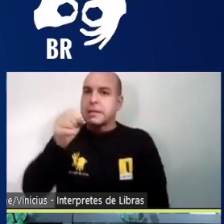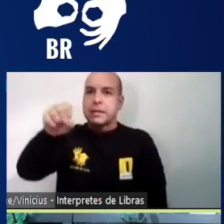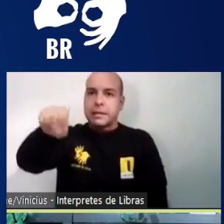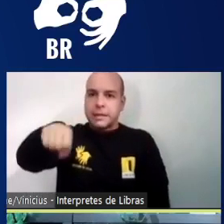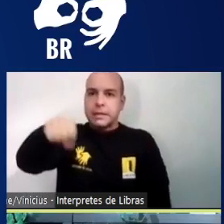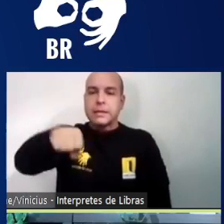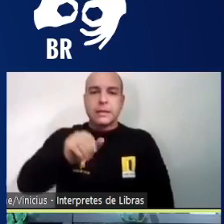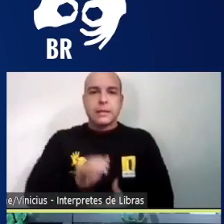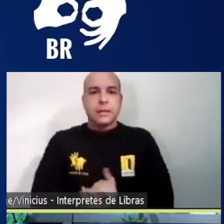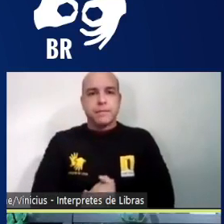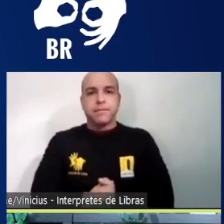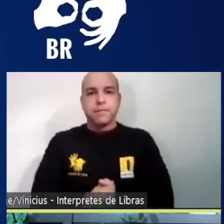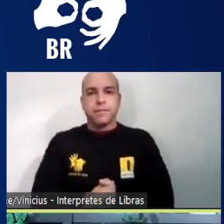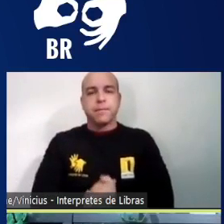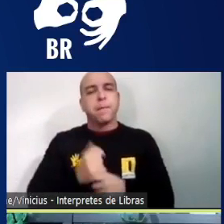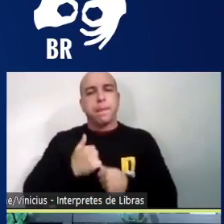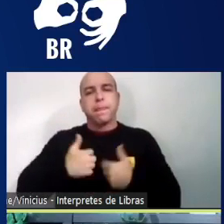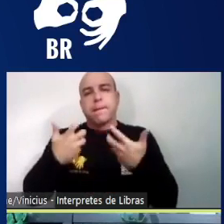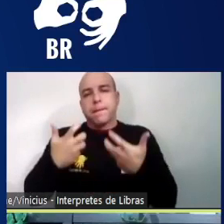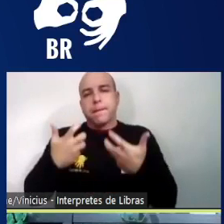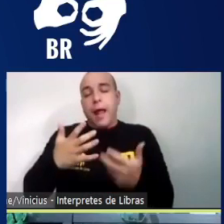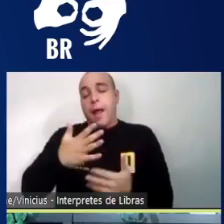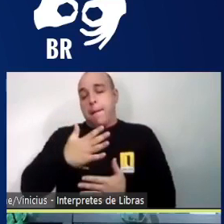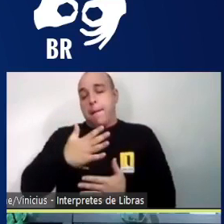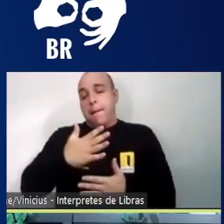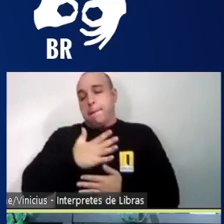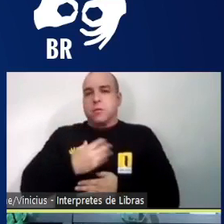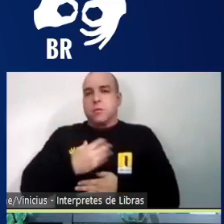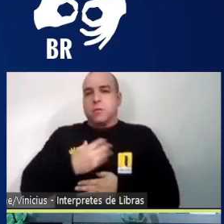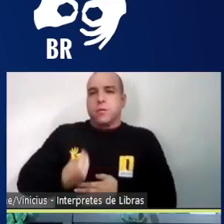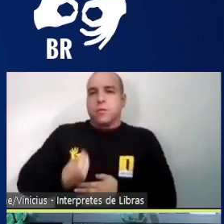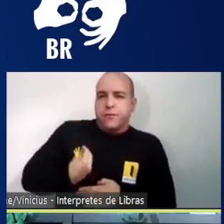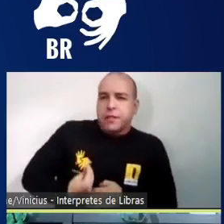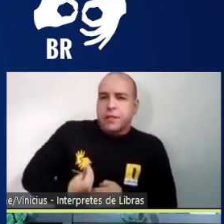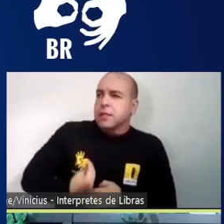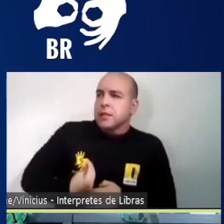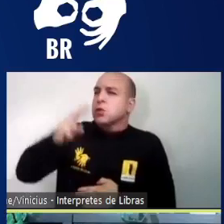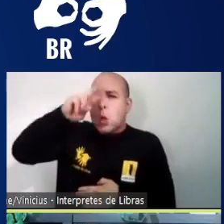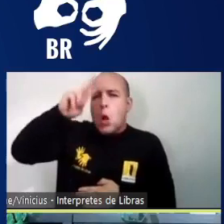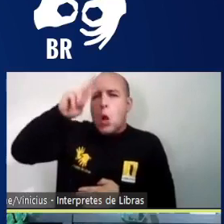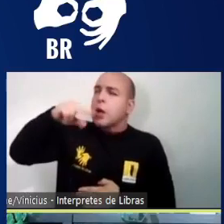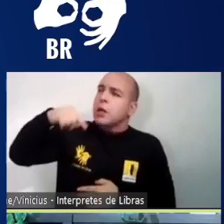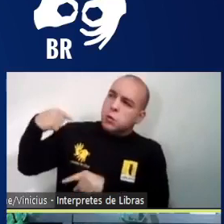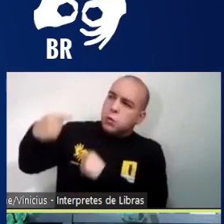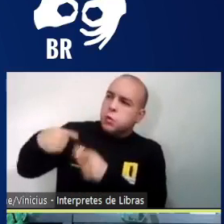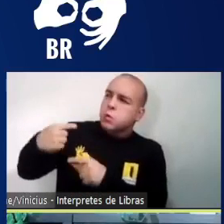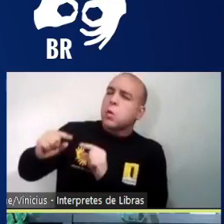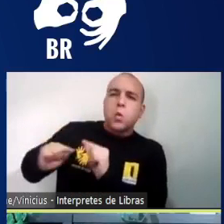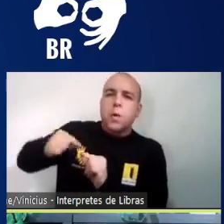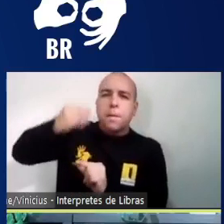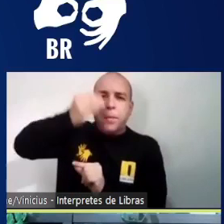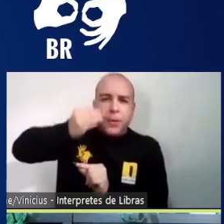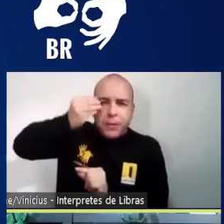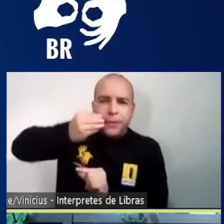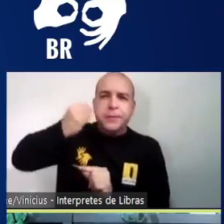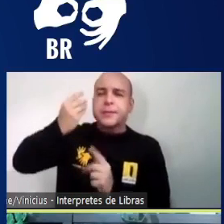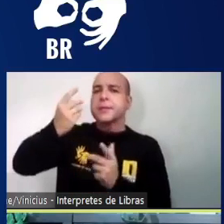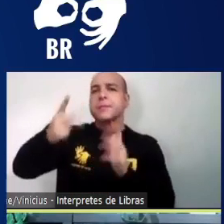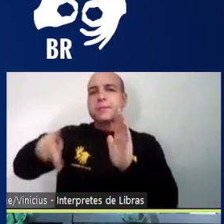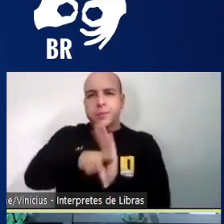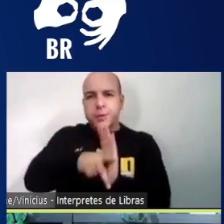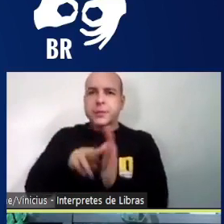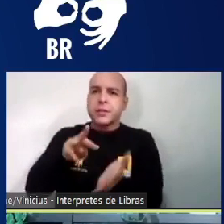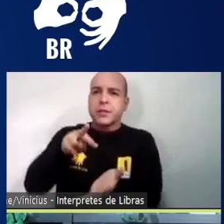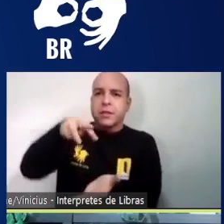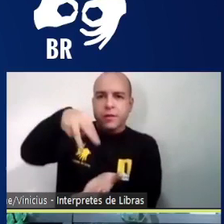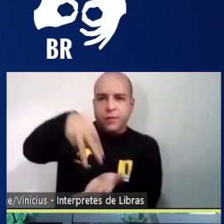né? Venho trazer um pouco da minha vivência no mundo da sustentabilidade, da diversidade, da